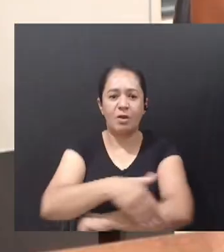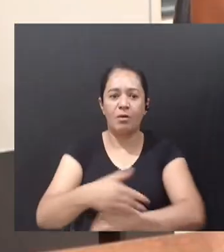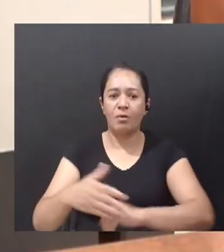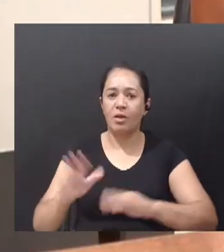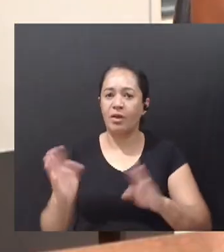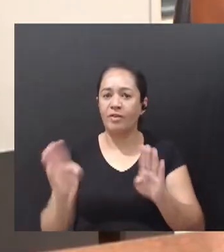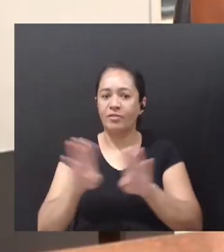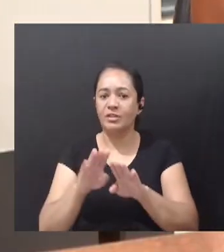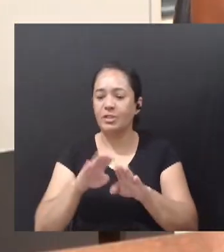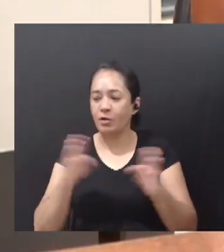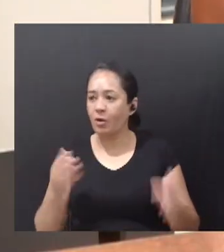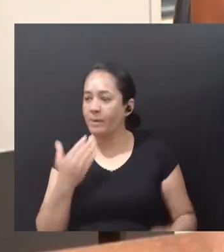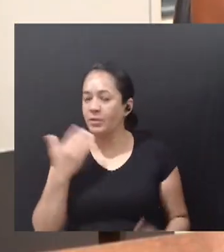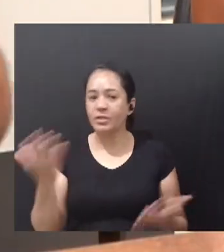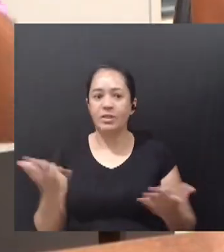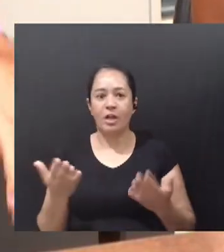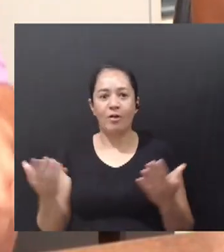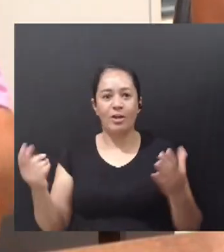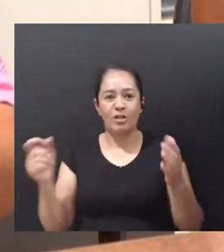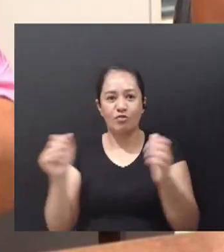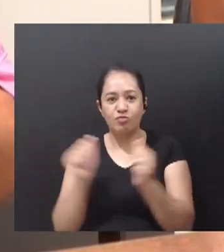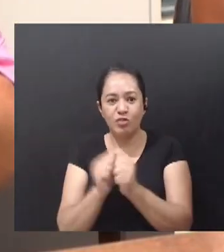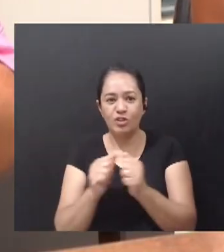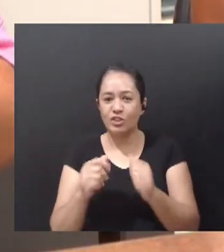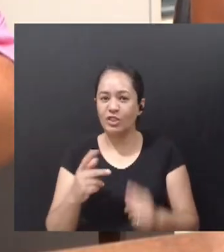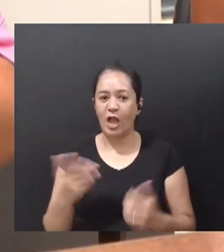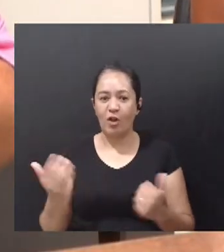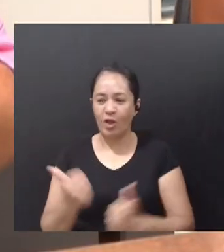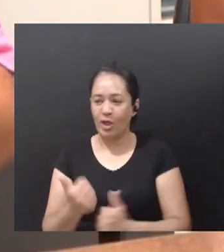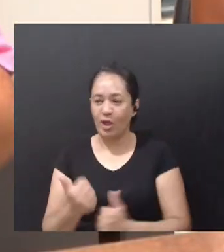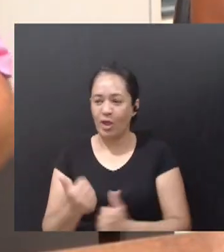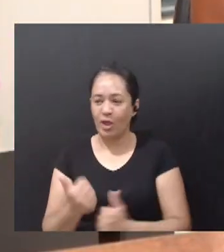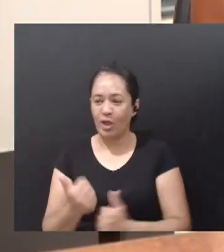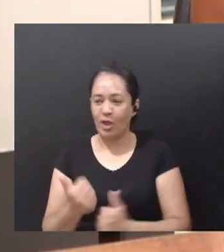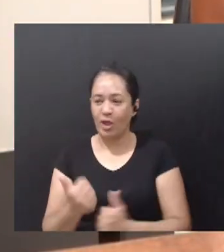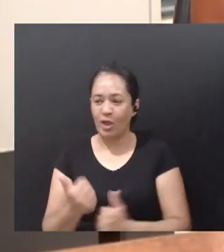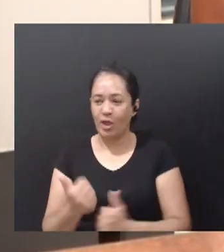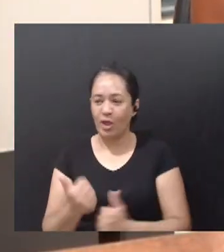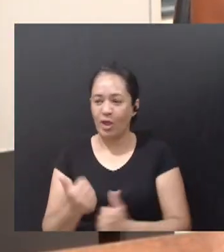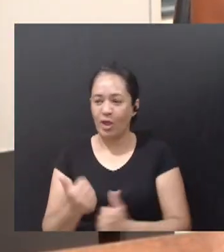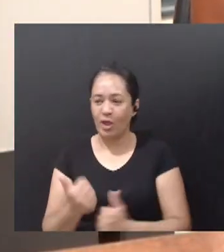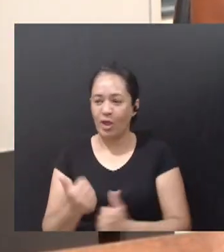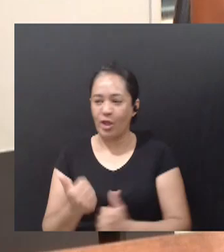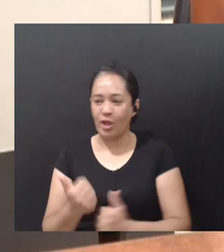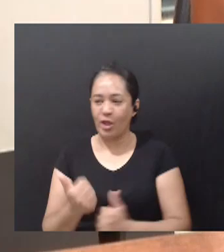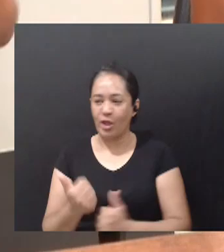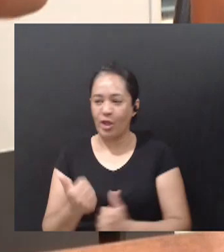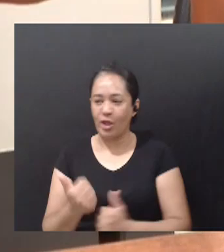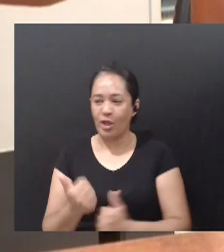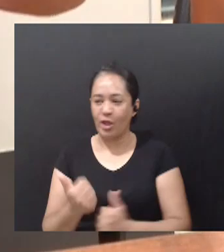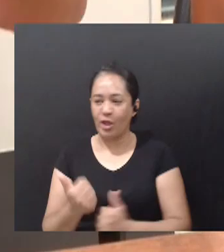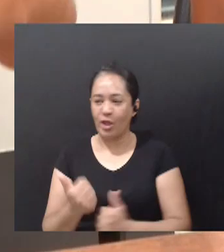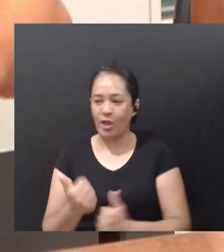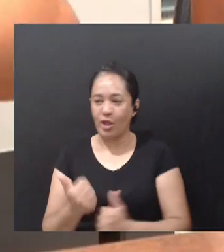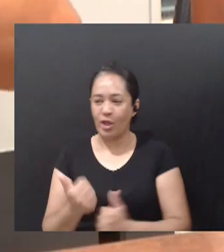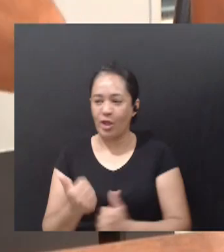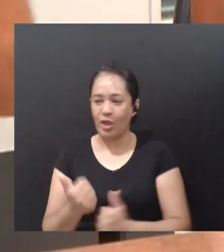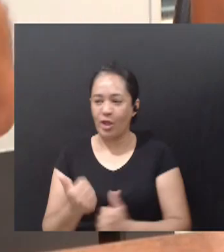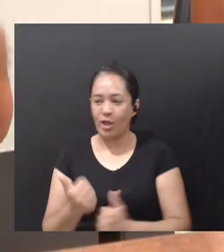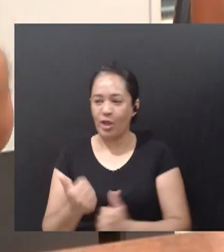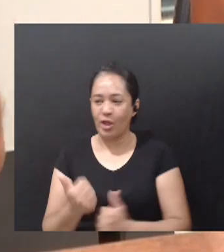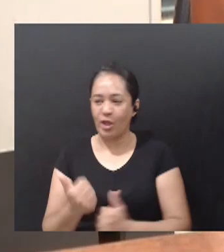estava infiltrado, era assessor num gabinete, era afiliado a um partido. Então,